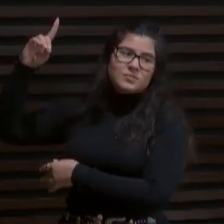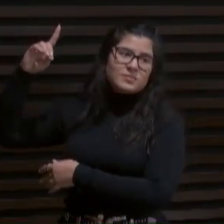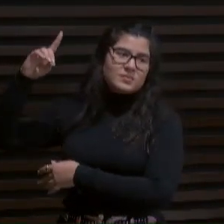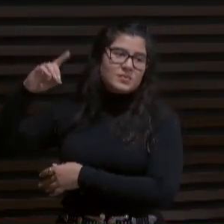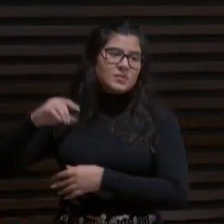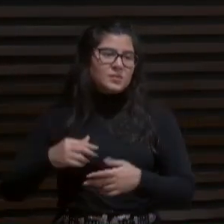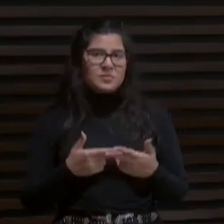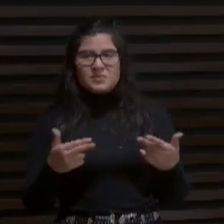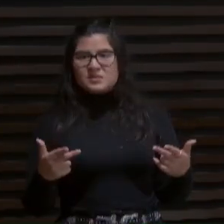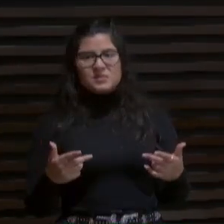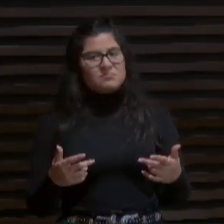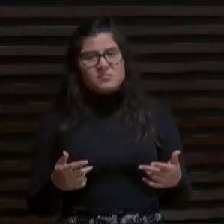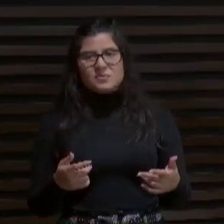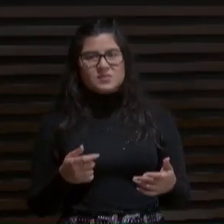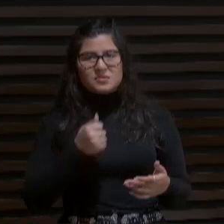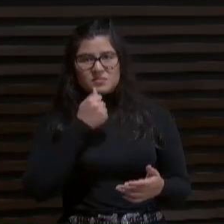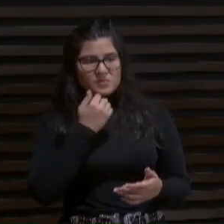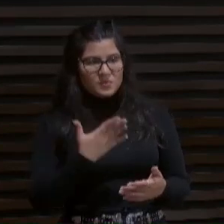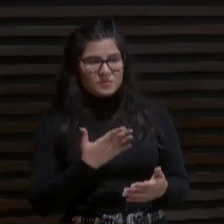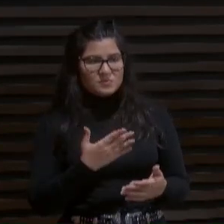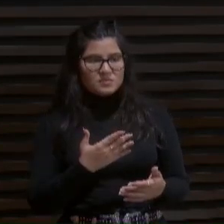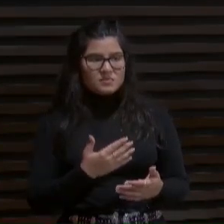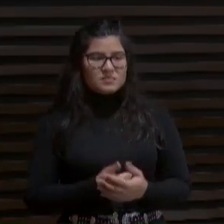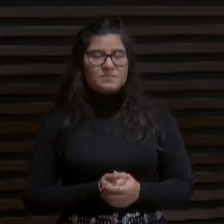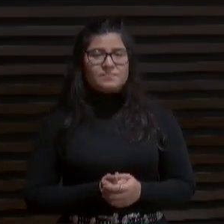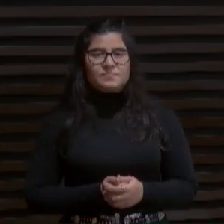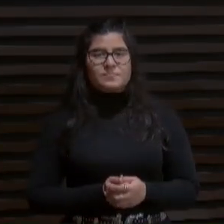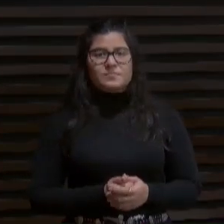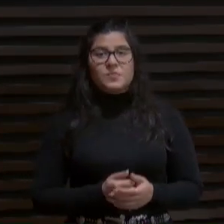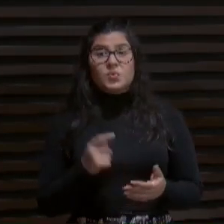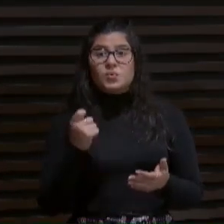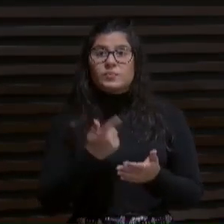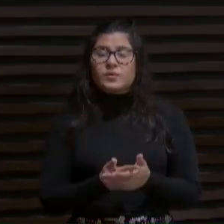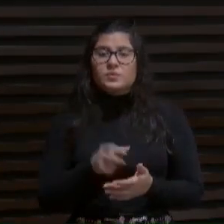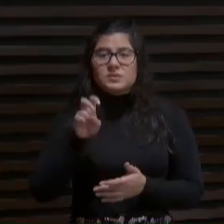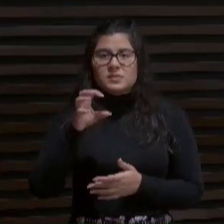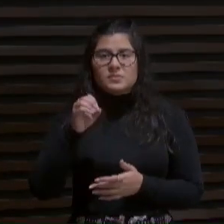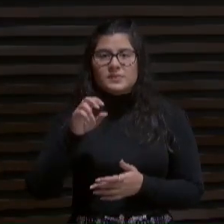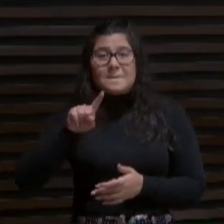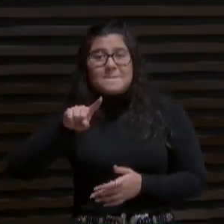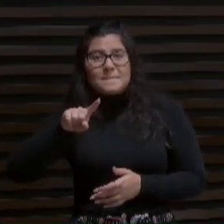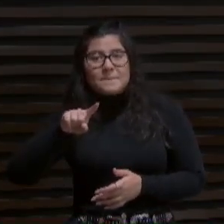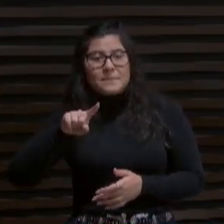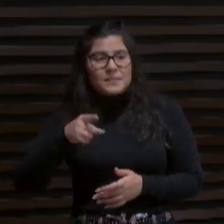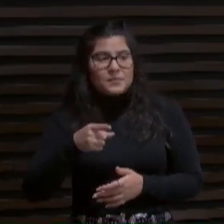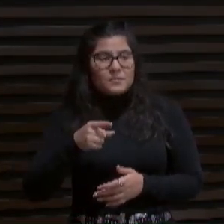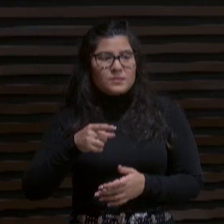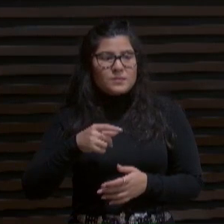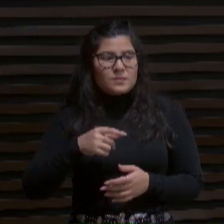E assim, Davi comprou a eira e os bois por 50 moedas de prata. 50 moedas de